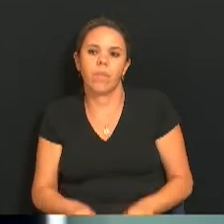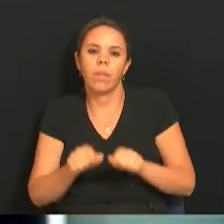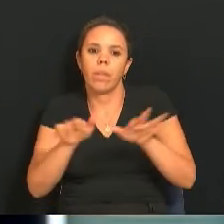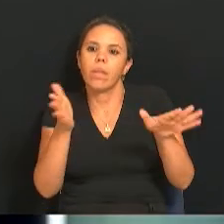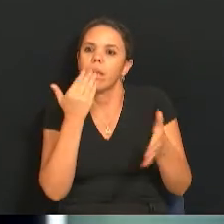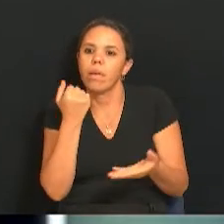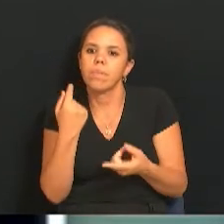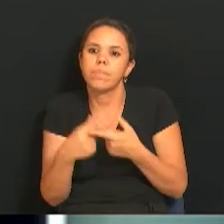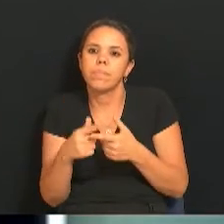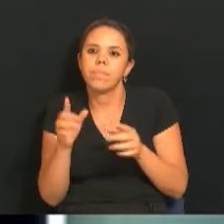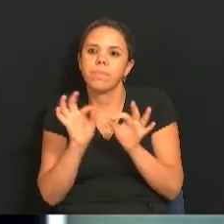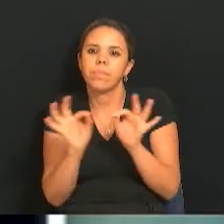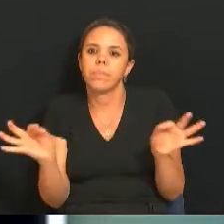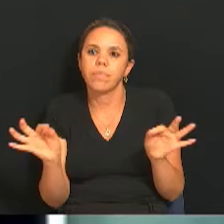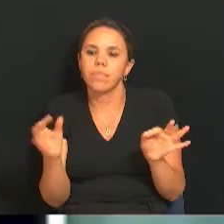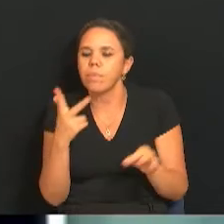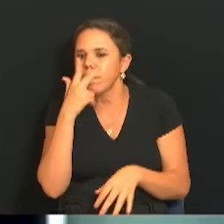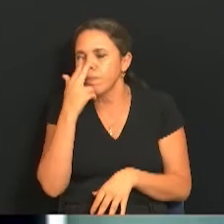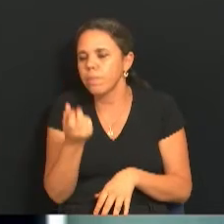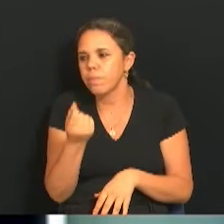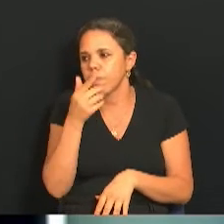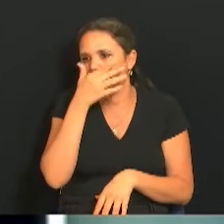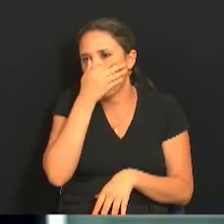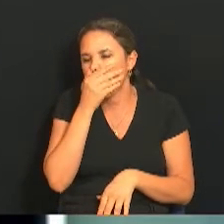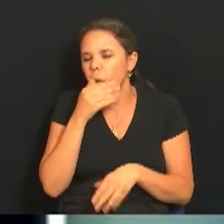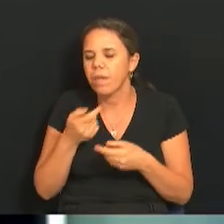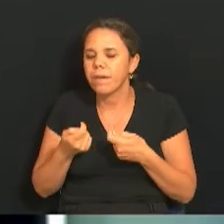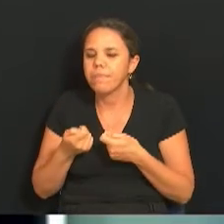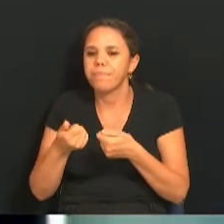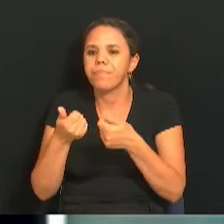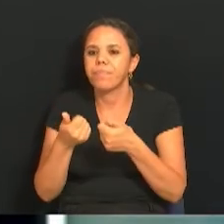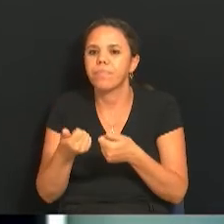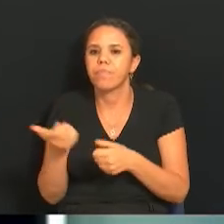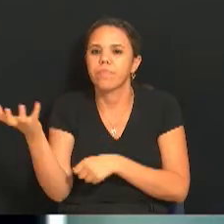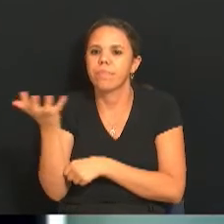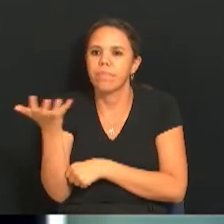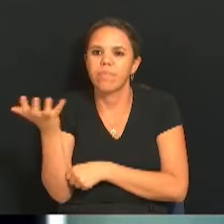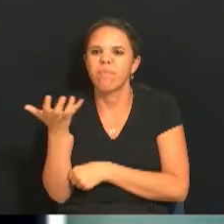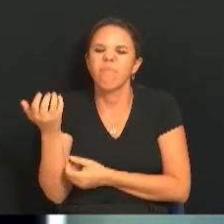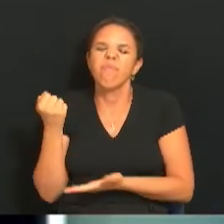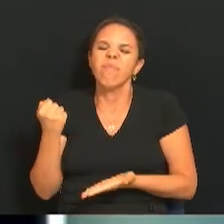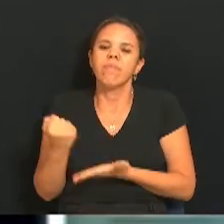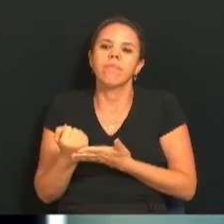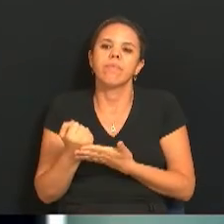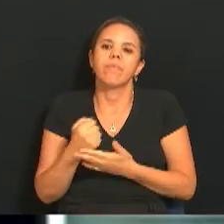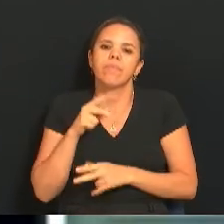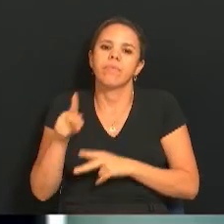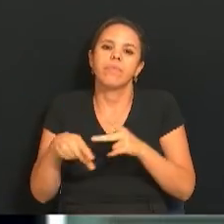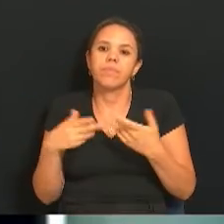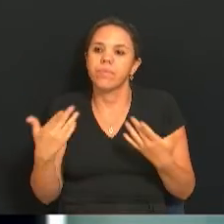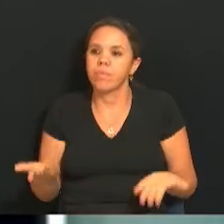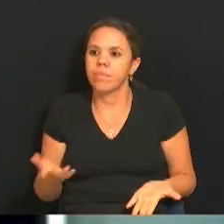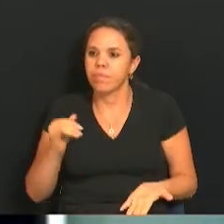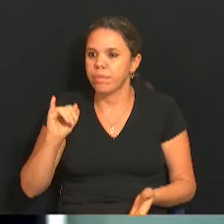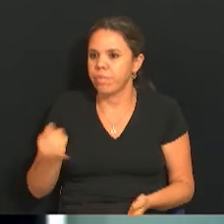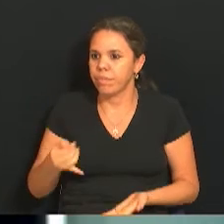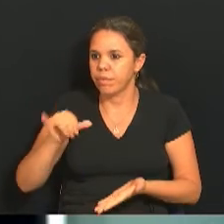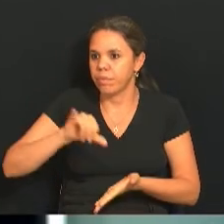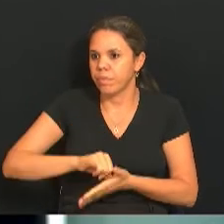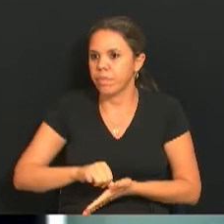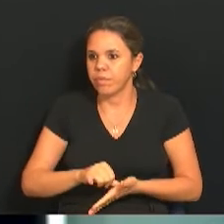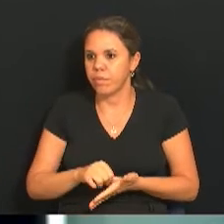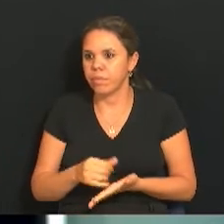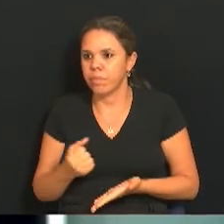uma questão tão simples, uma questão que vai trazer benefício para o morador de rua, vai trazer benefício para a população que utiliza o centro, vai trazer